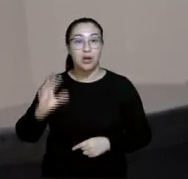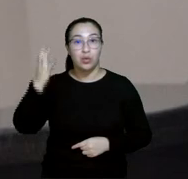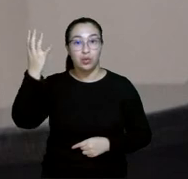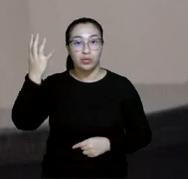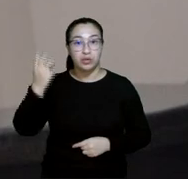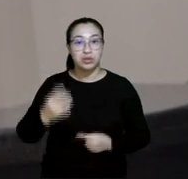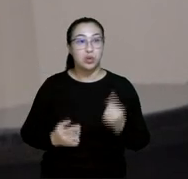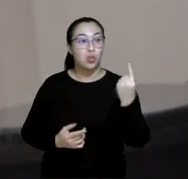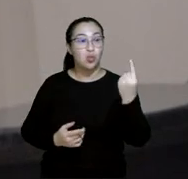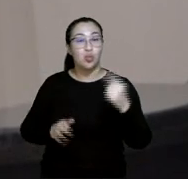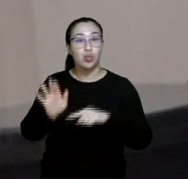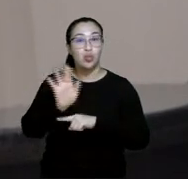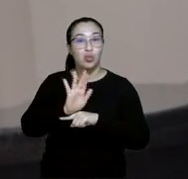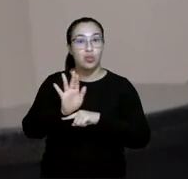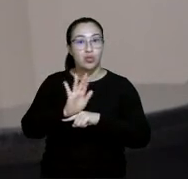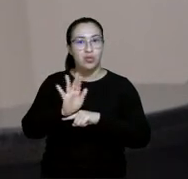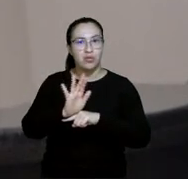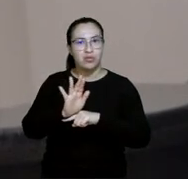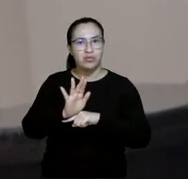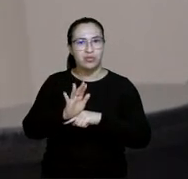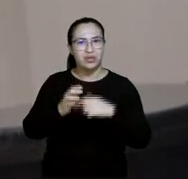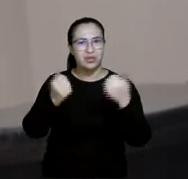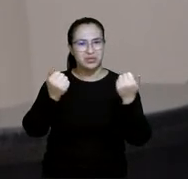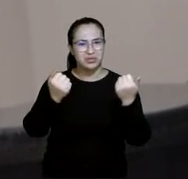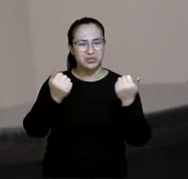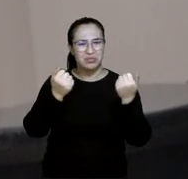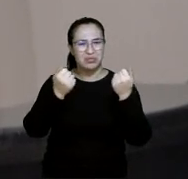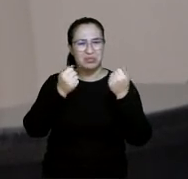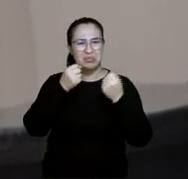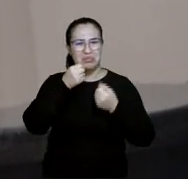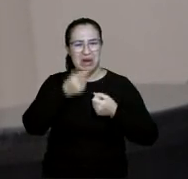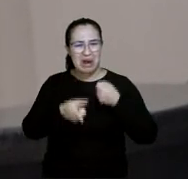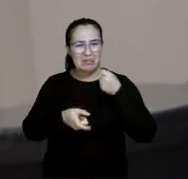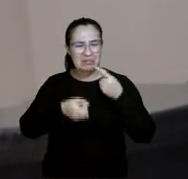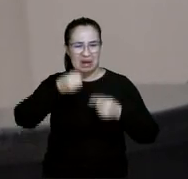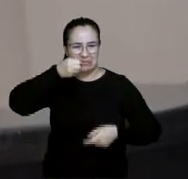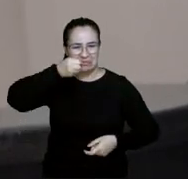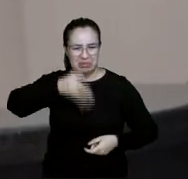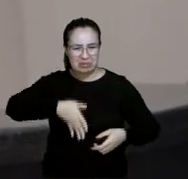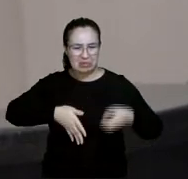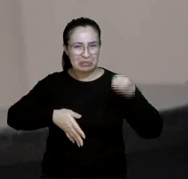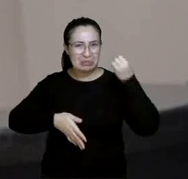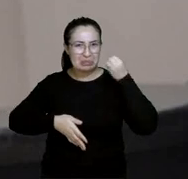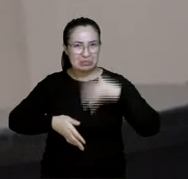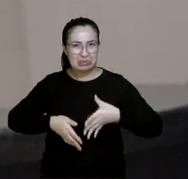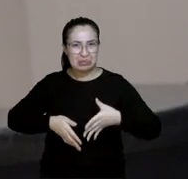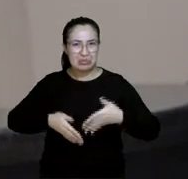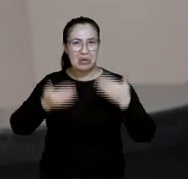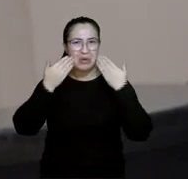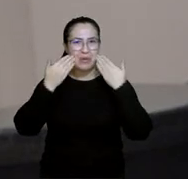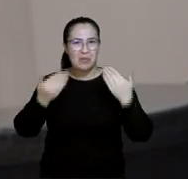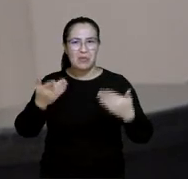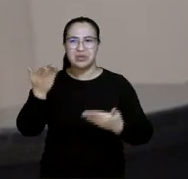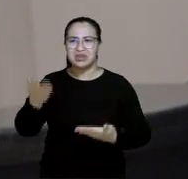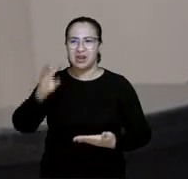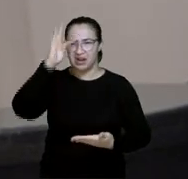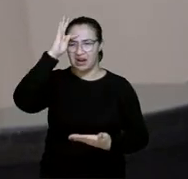vídeo difamando a sua honra, atacando a sua fé, expondo a sua